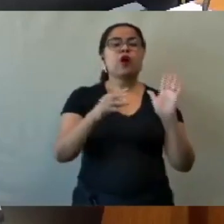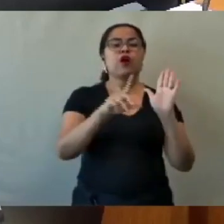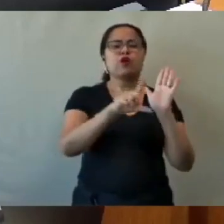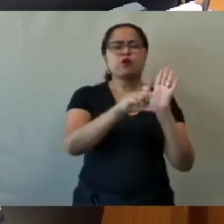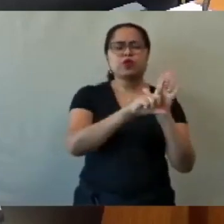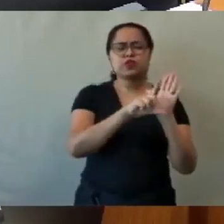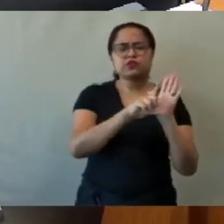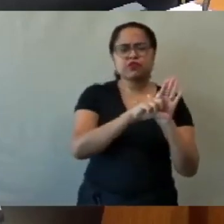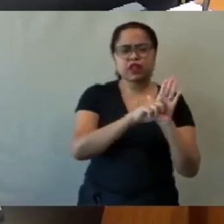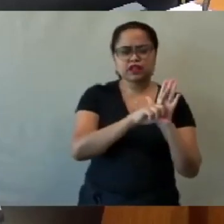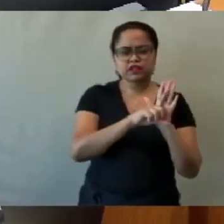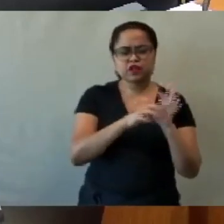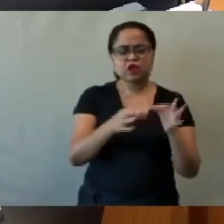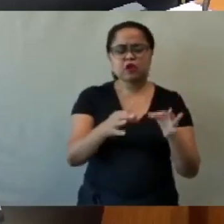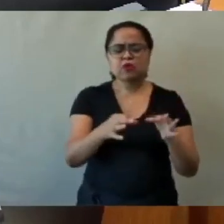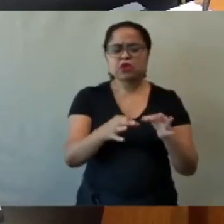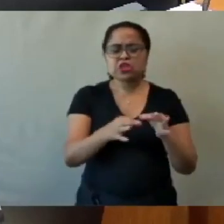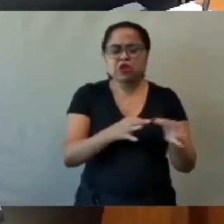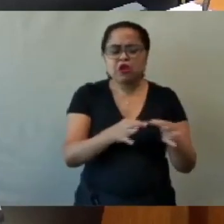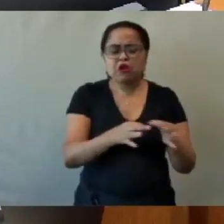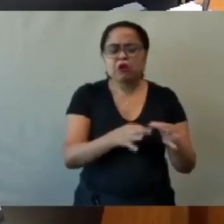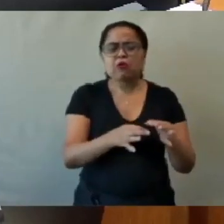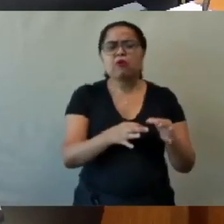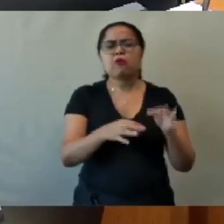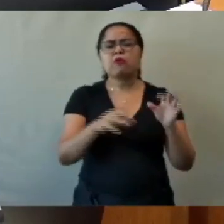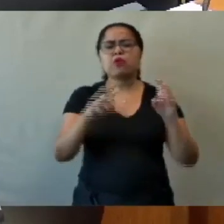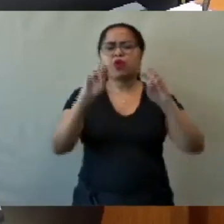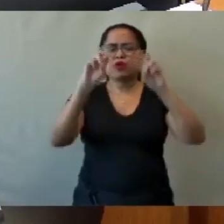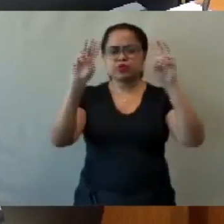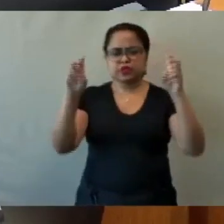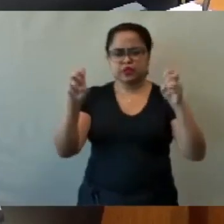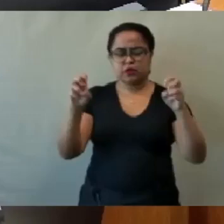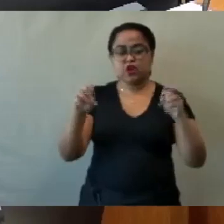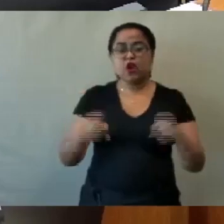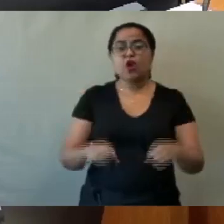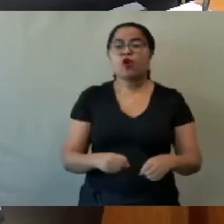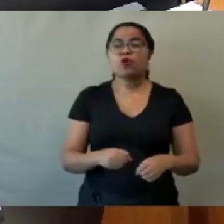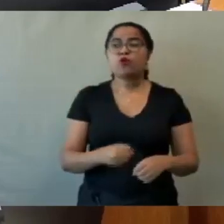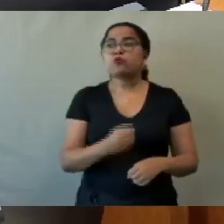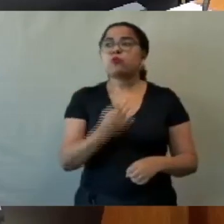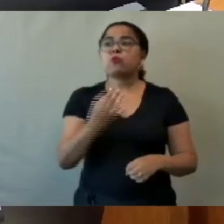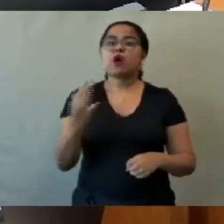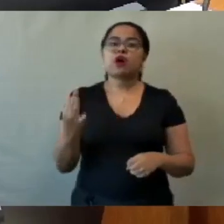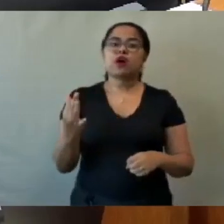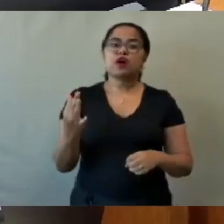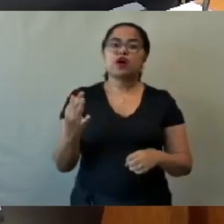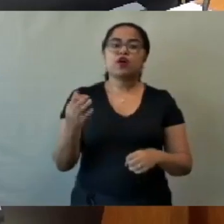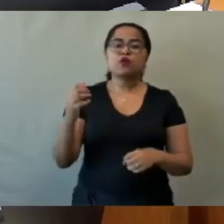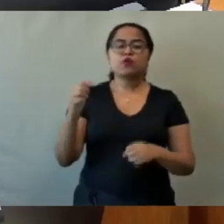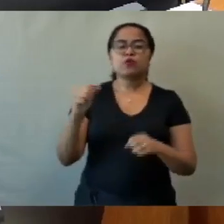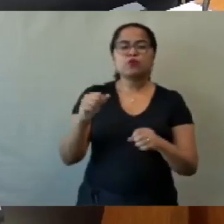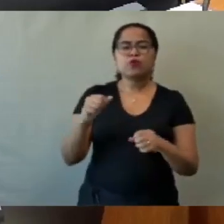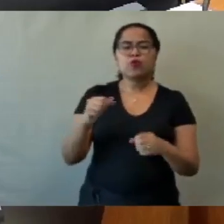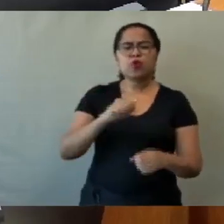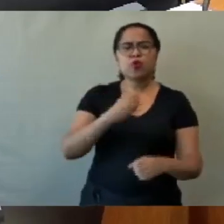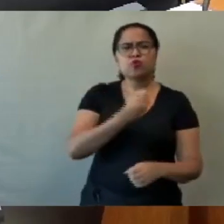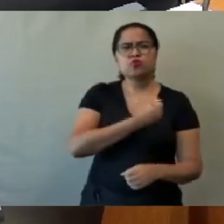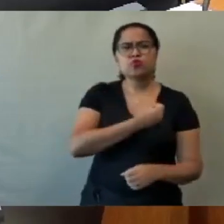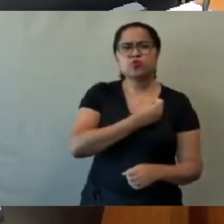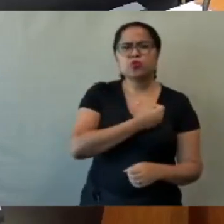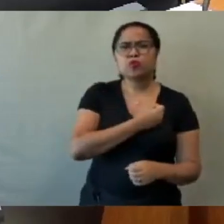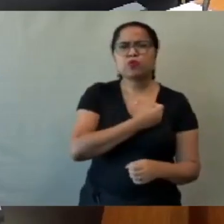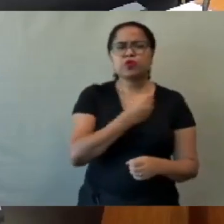tema? Qual o número de alunos por professor do AEE nas escolas da